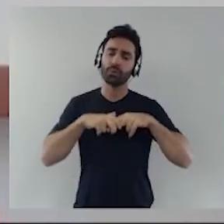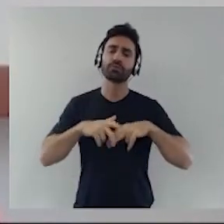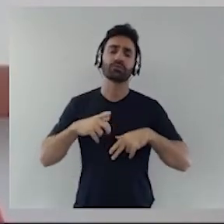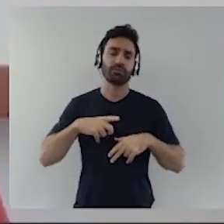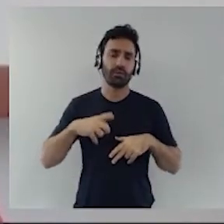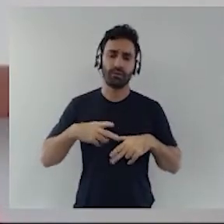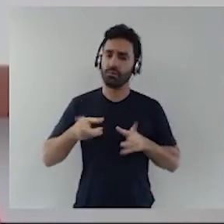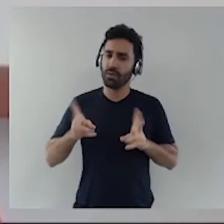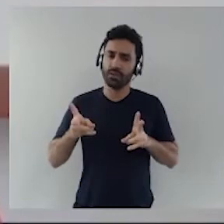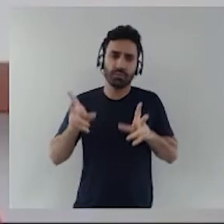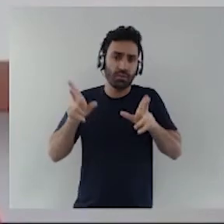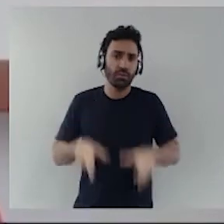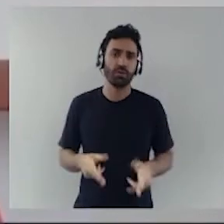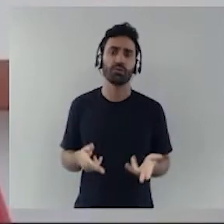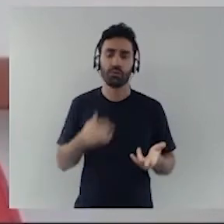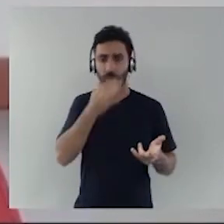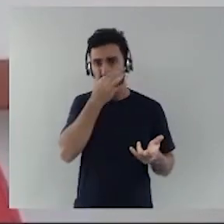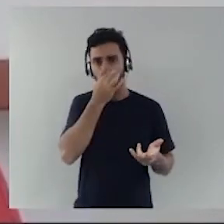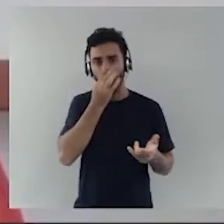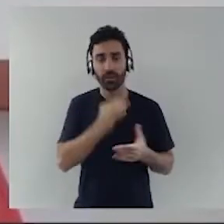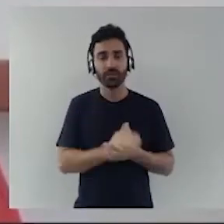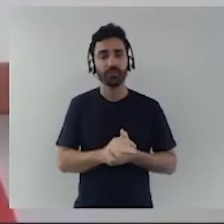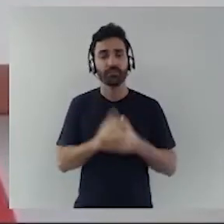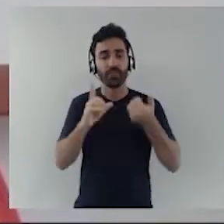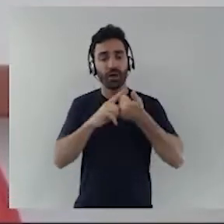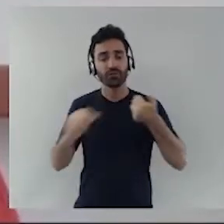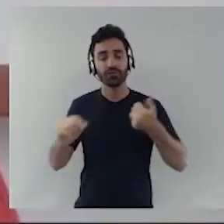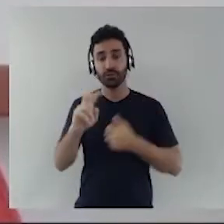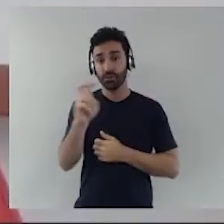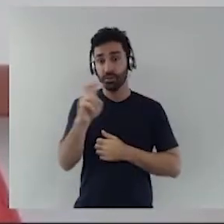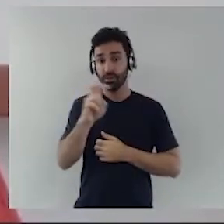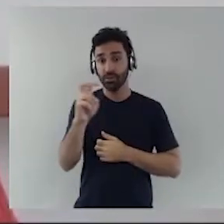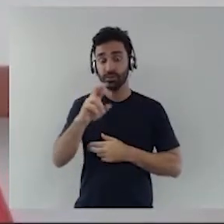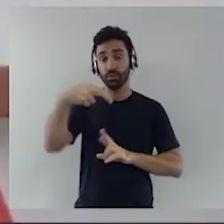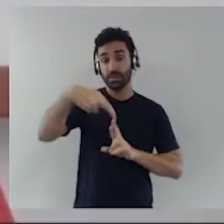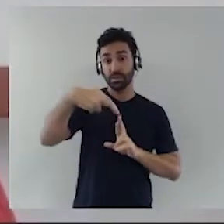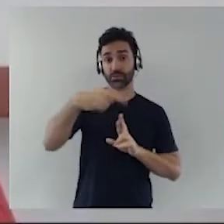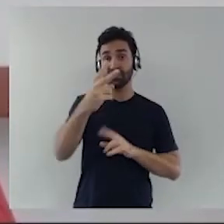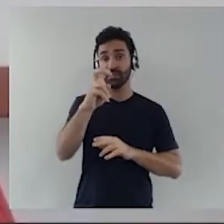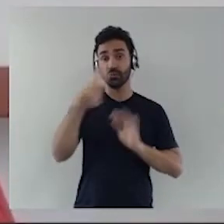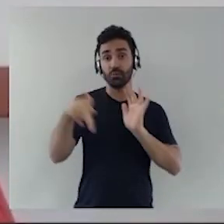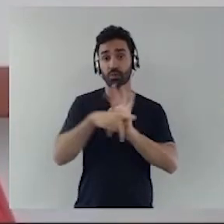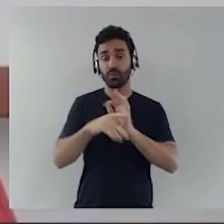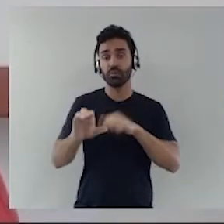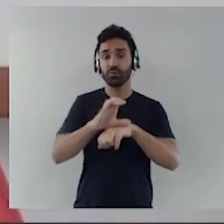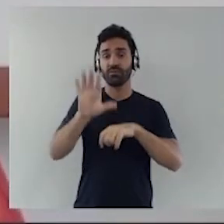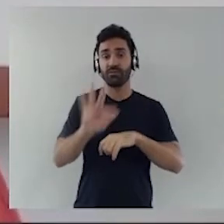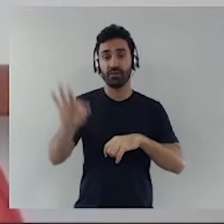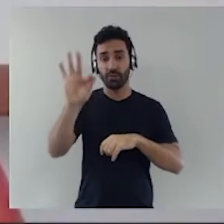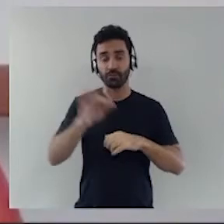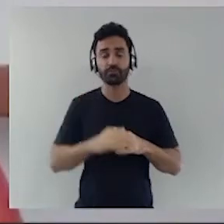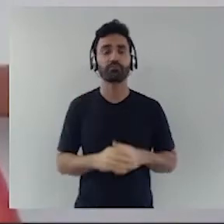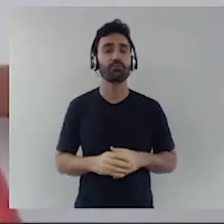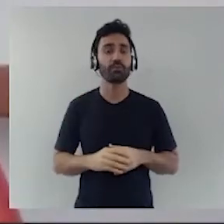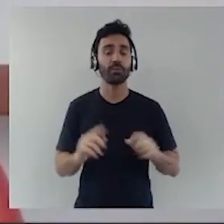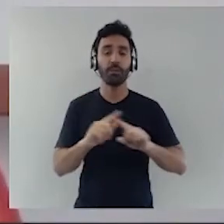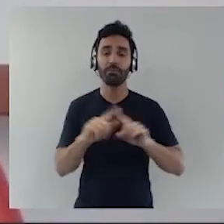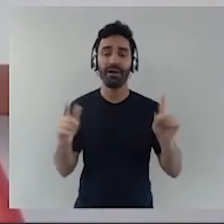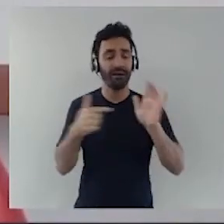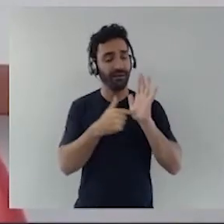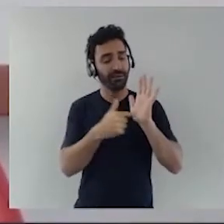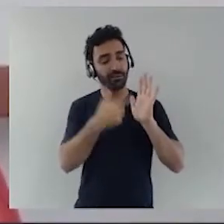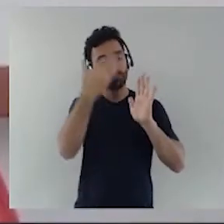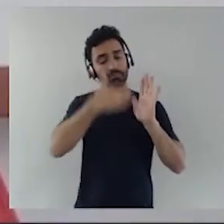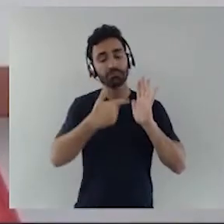a mesma lógica como não poderia ser diferente do artigo 5º inciso 25 da constituição federal o que se diz